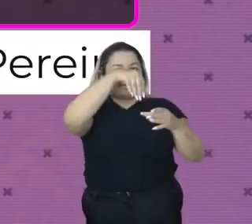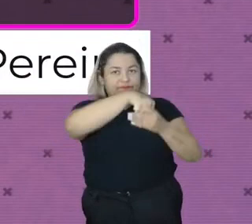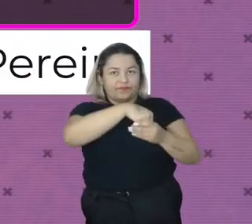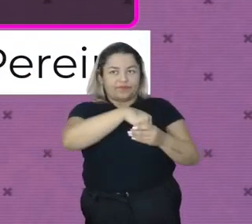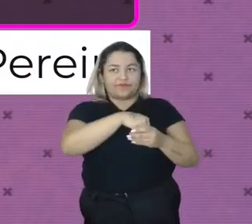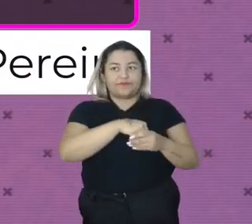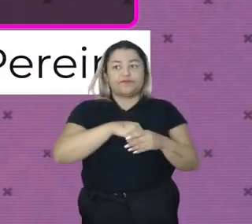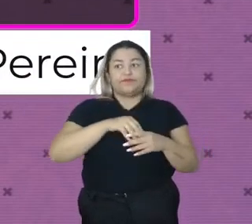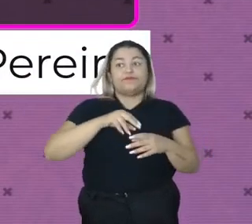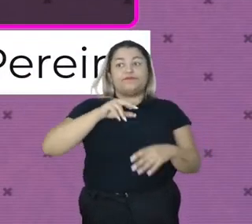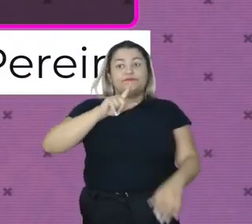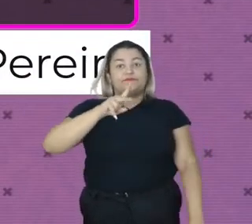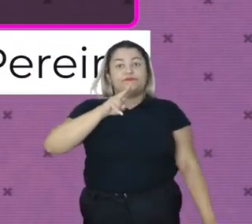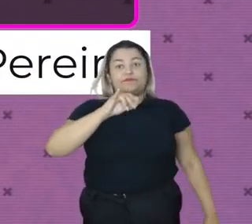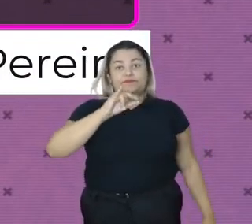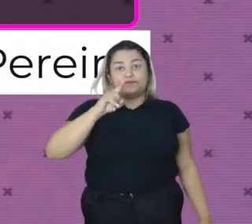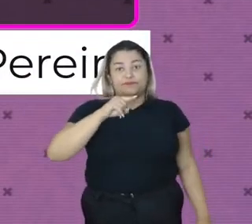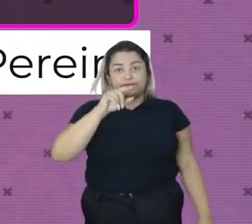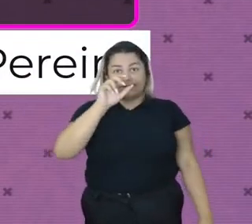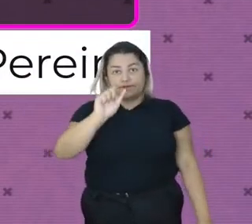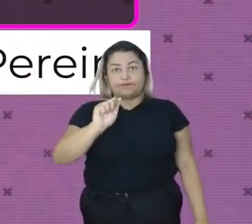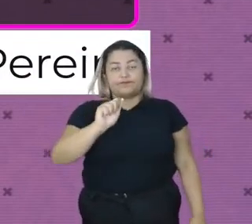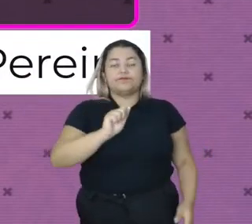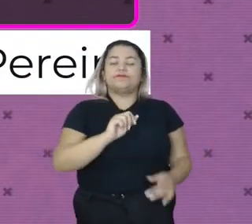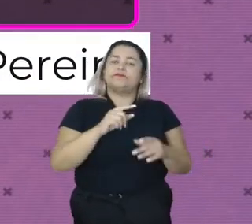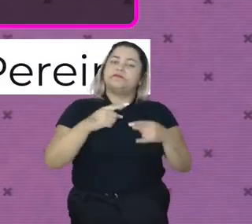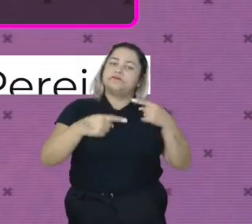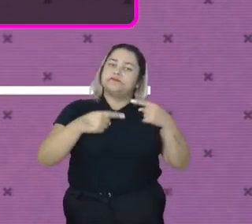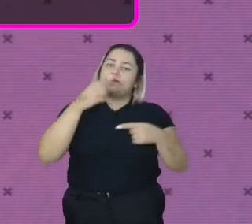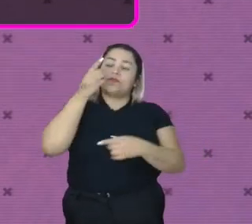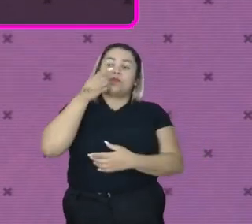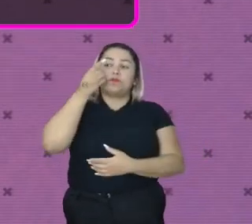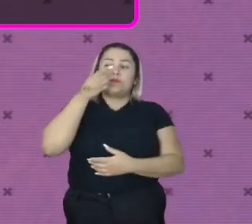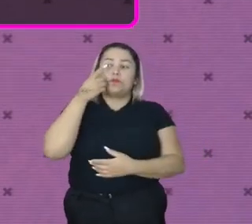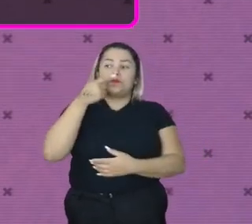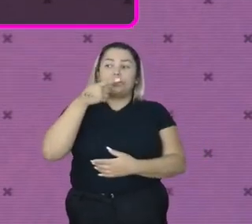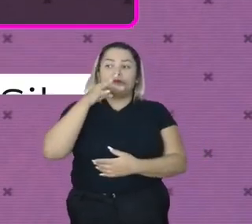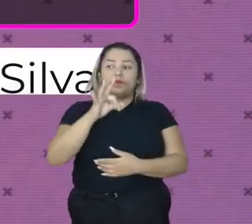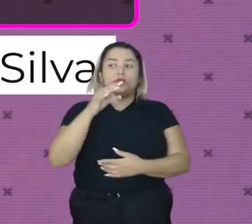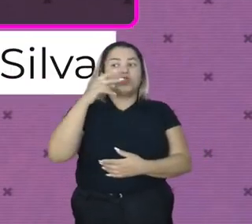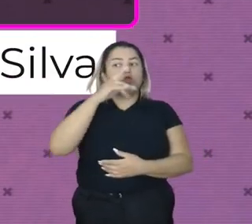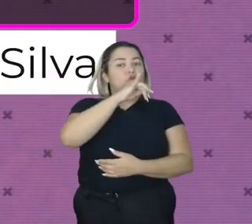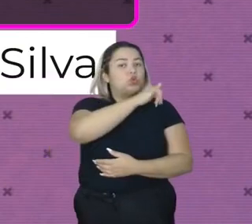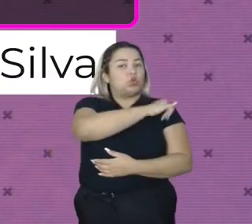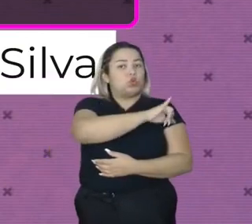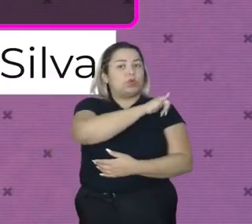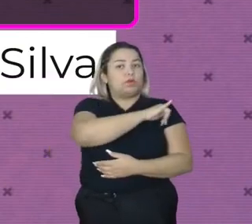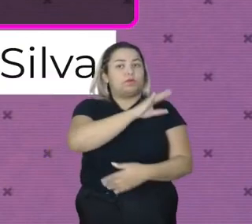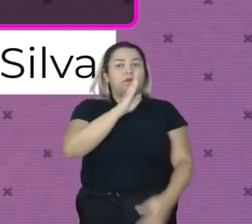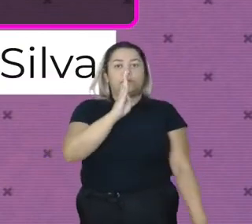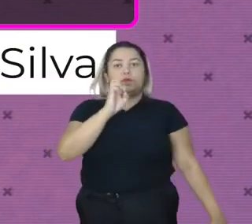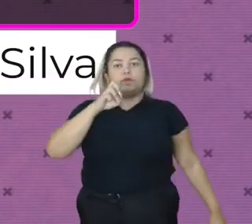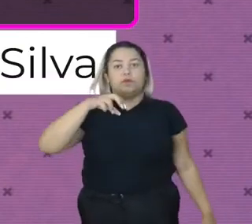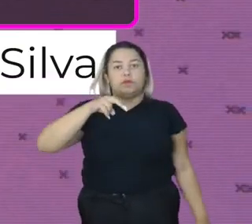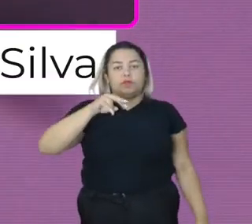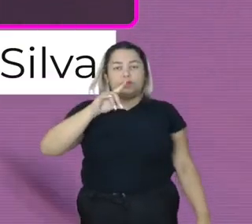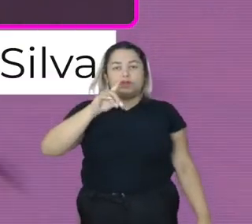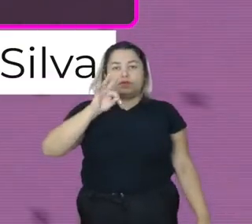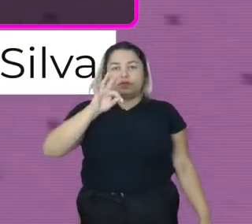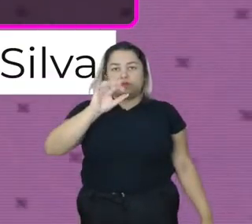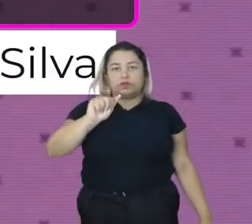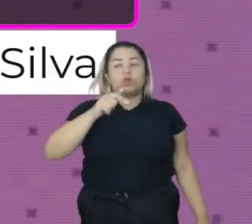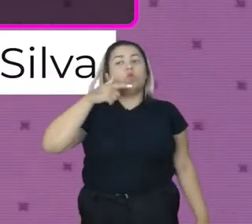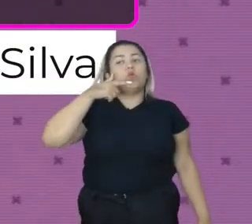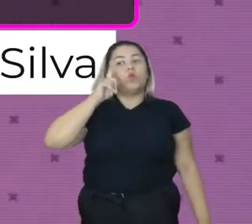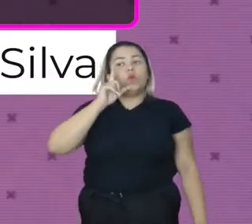Fenatrade Luísa Batista E a deputada federal Pelo PT do Rio de Janeiro Benedita da Silva Para falar sobre